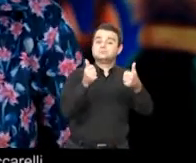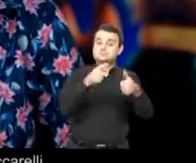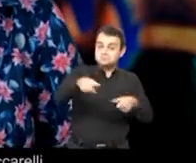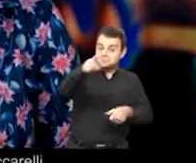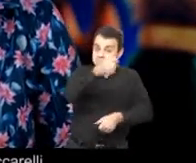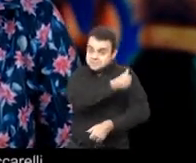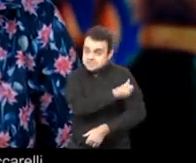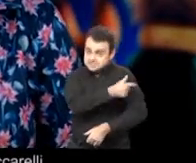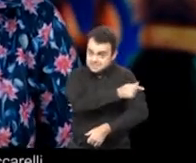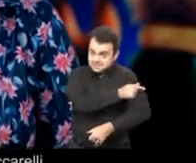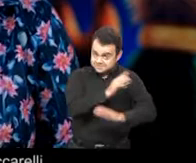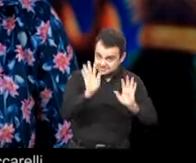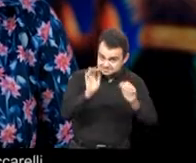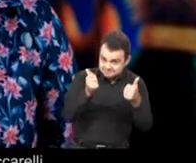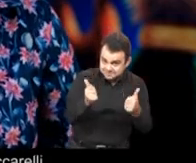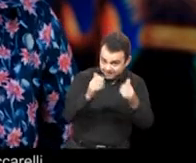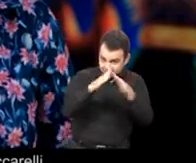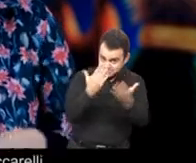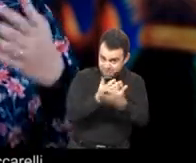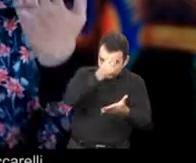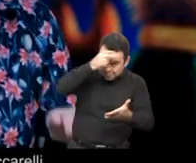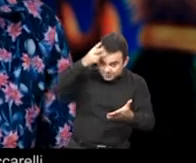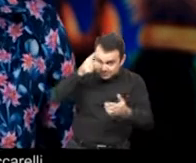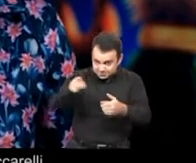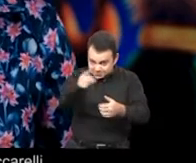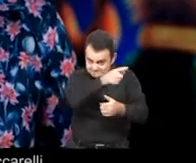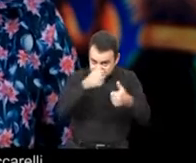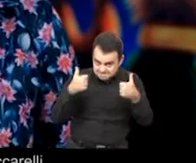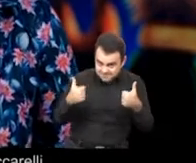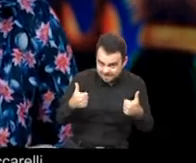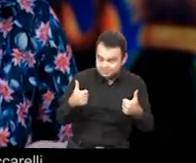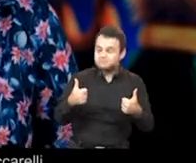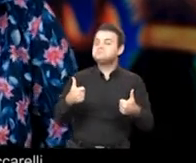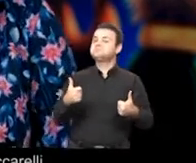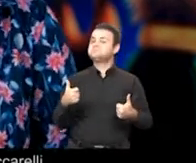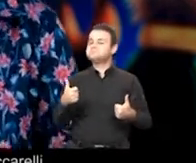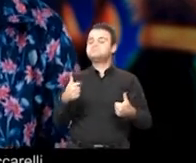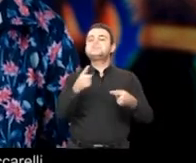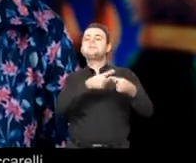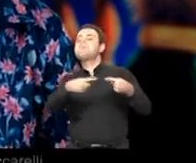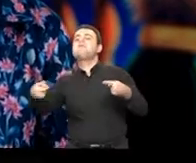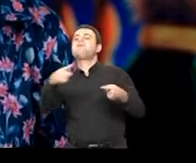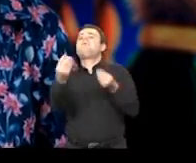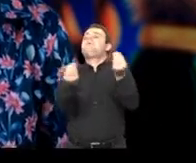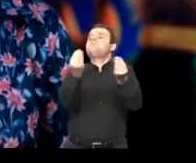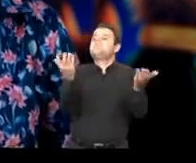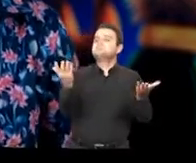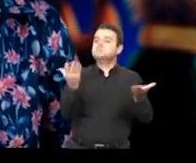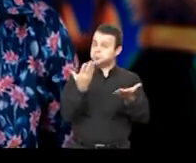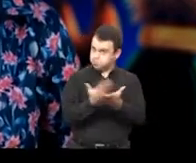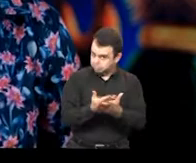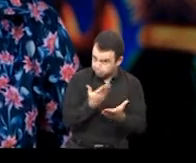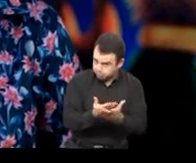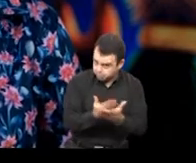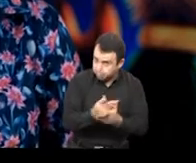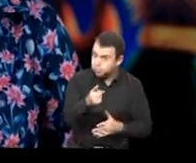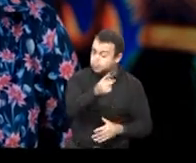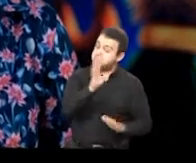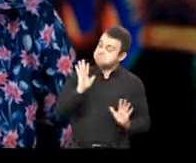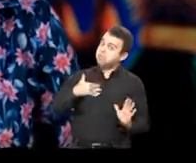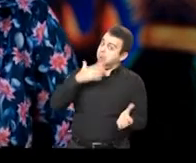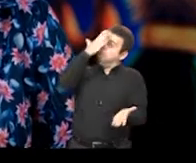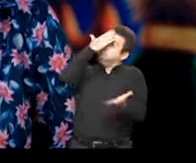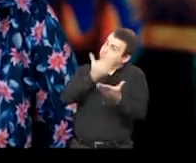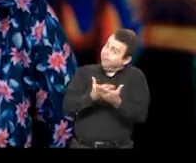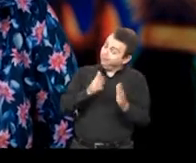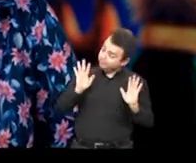galerinha do sexto e do sétimo ano da rede municipal, tudo bem com vocês? Como passaram a semana? Estudaram bastante?